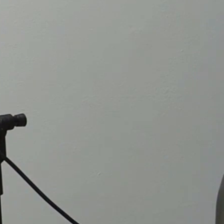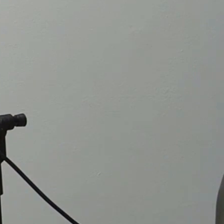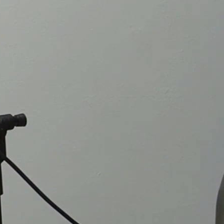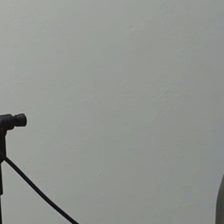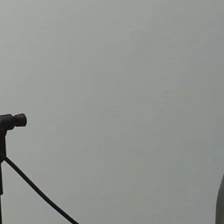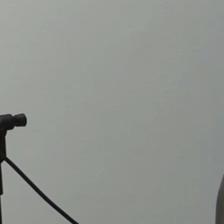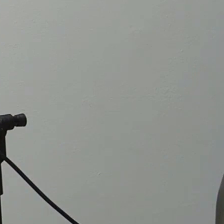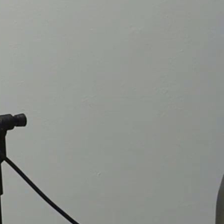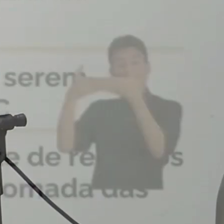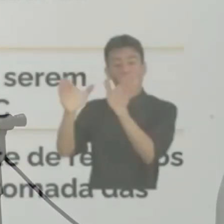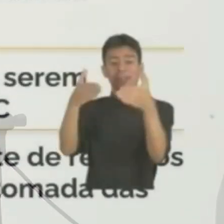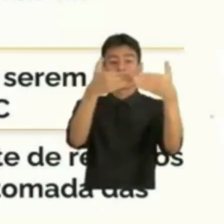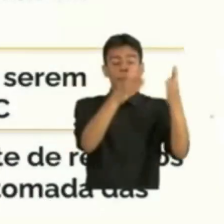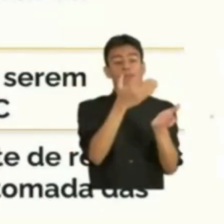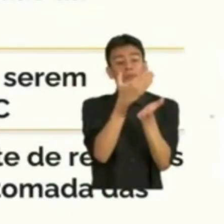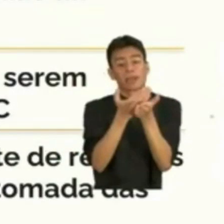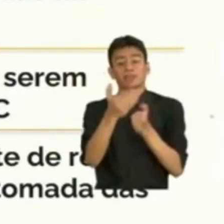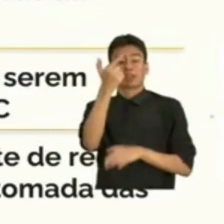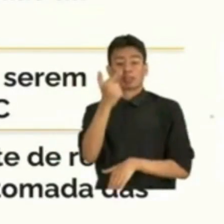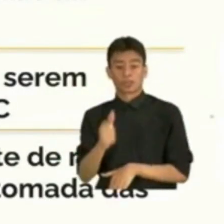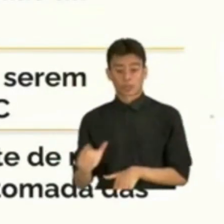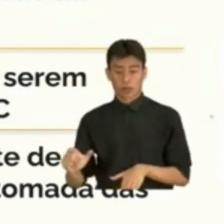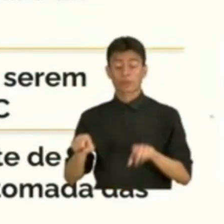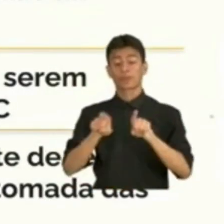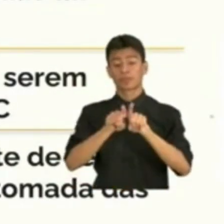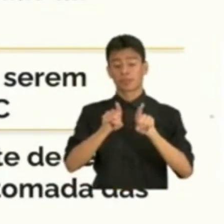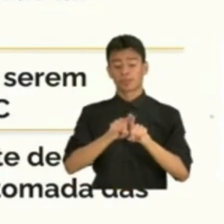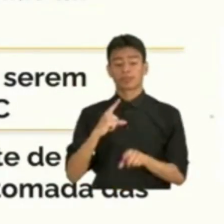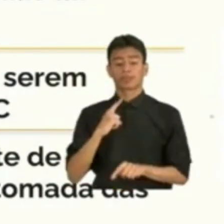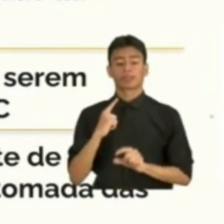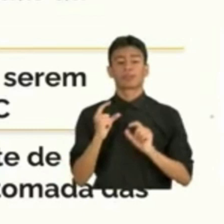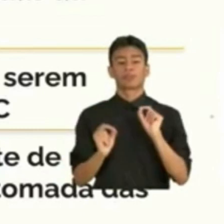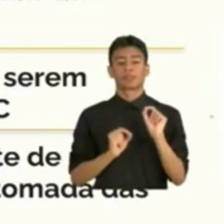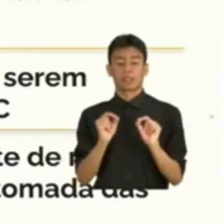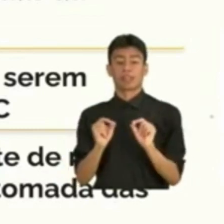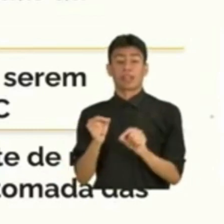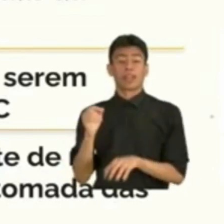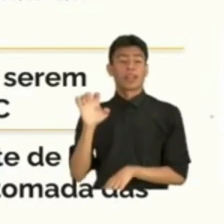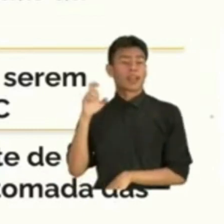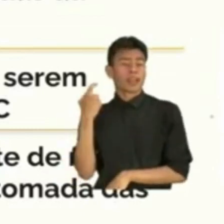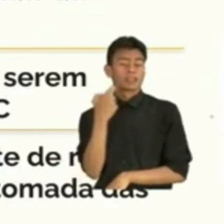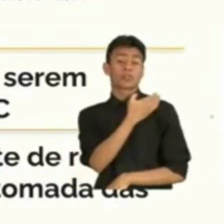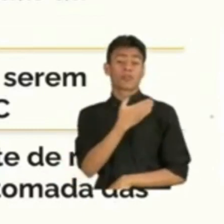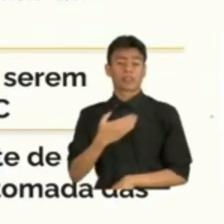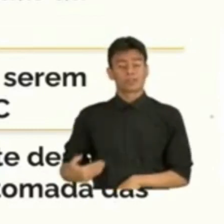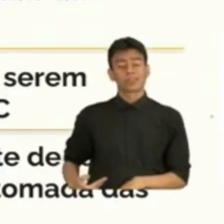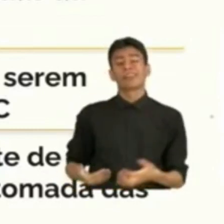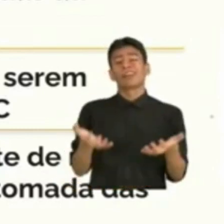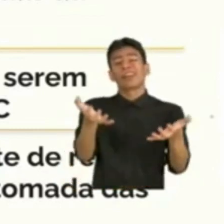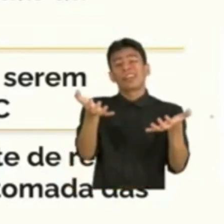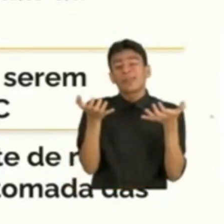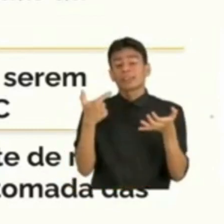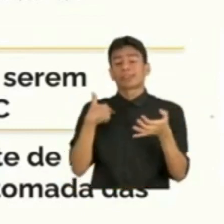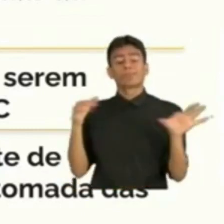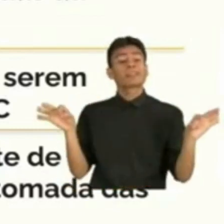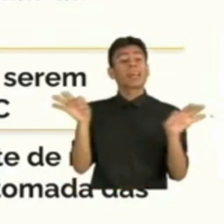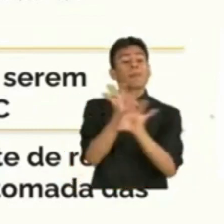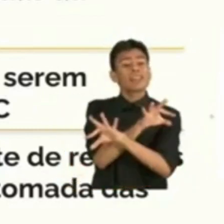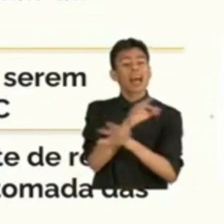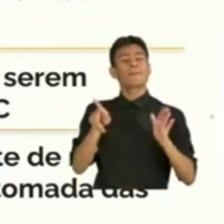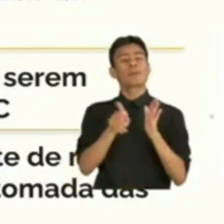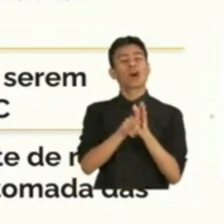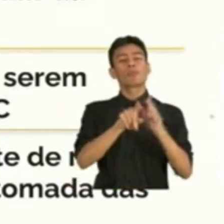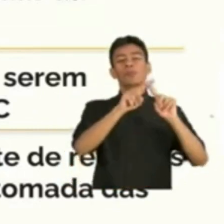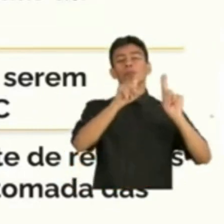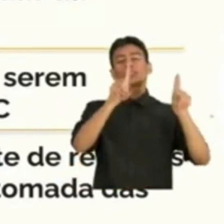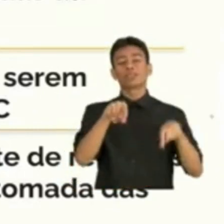no seu discurso. Esses prefeitos aqui lembrem, eu lembro como governador, eu queria terminar as obras do Estado,